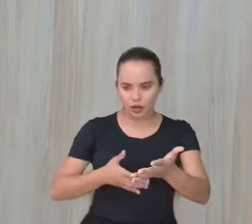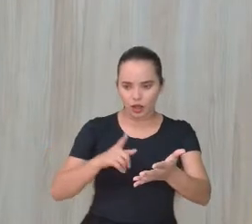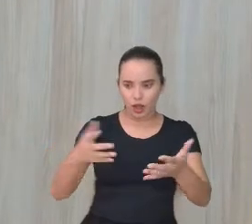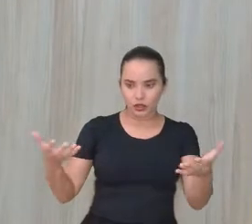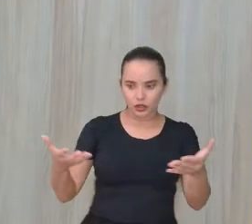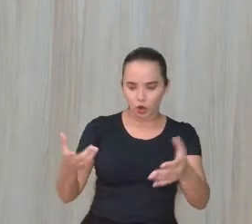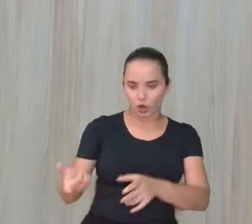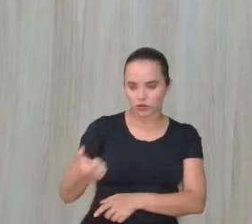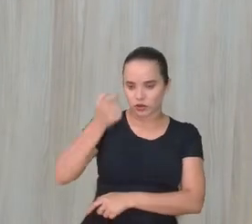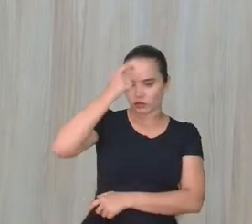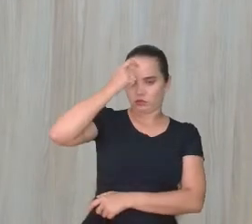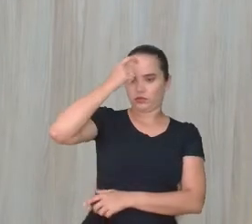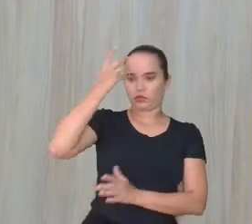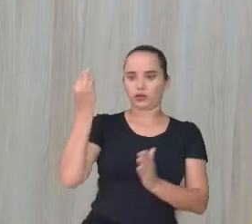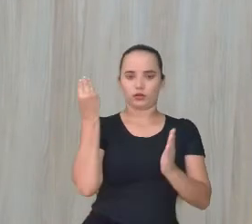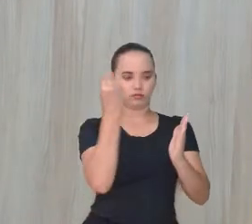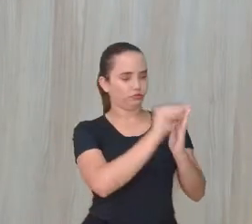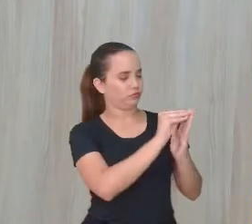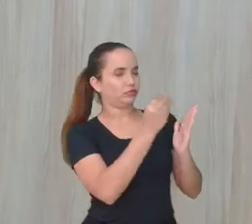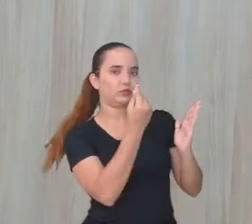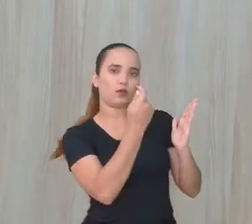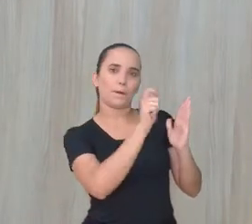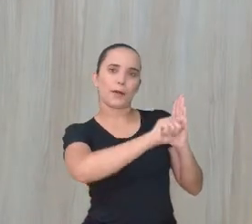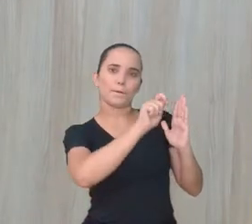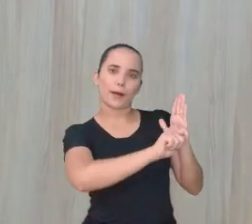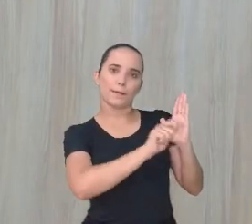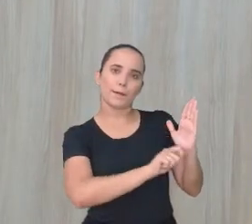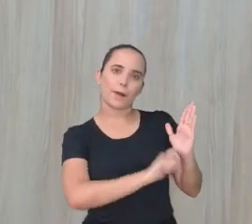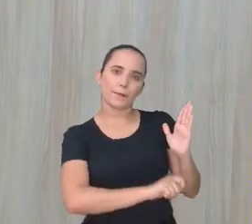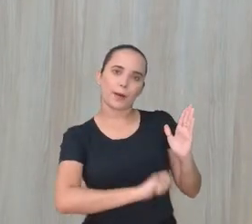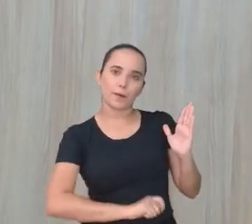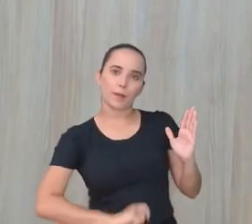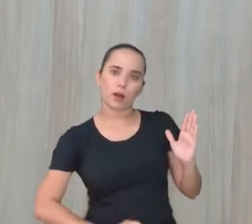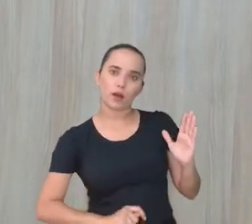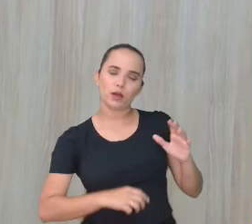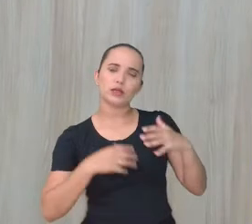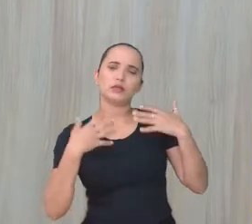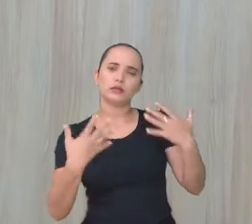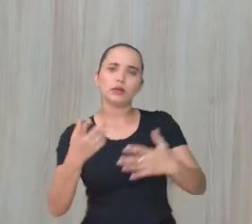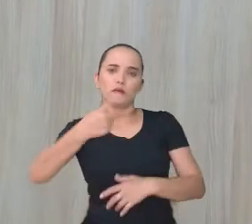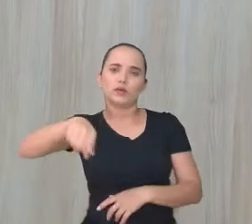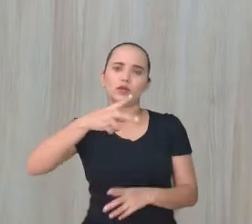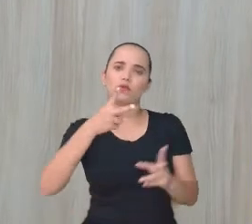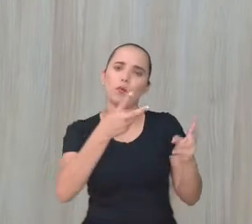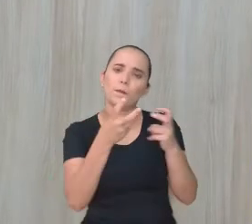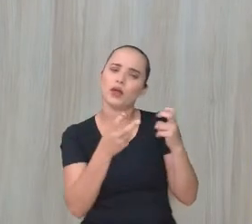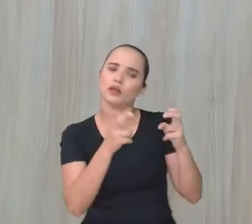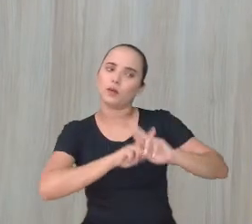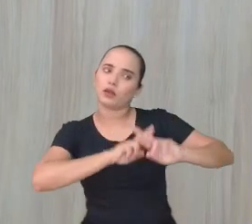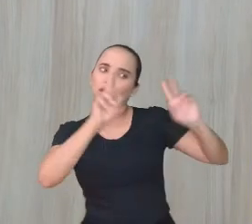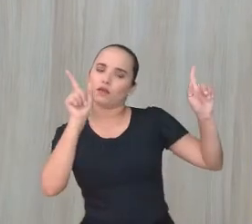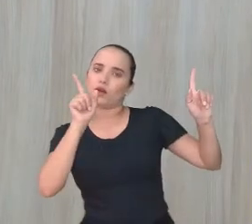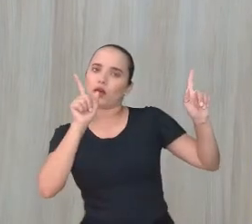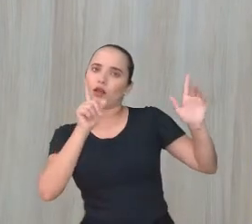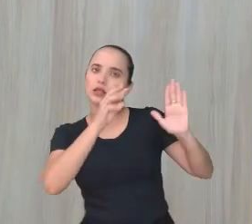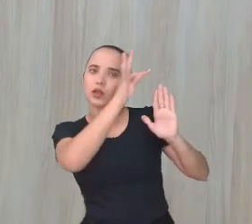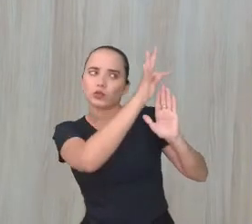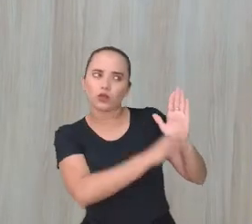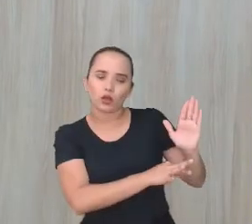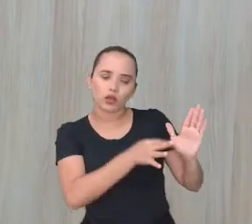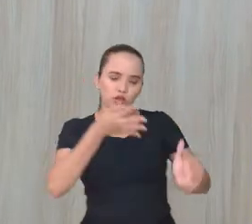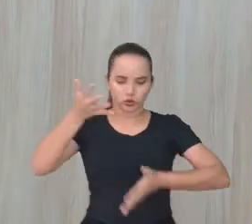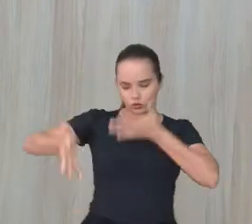escrita, observem as diferenças, as coisas específicas que tem que ter em cada um